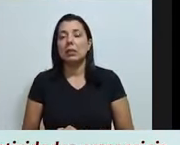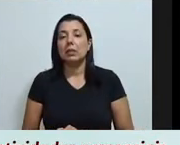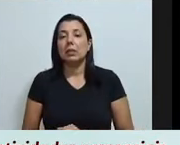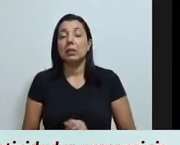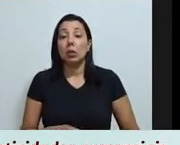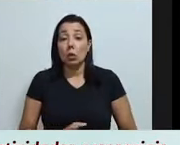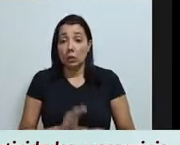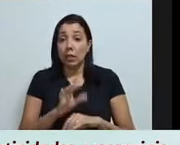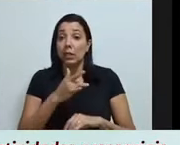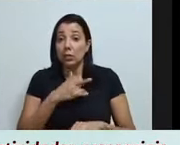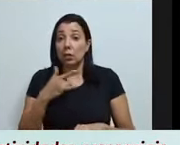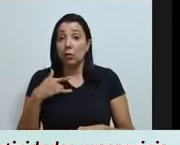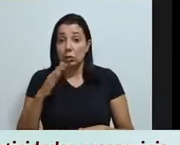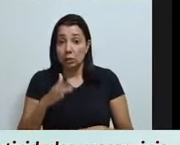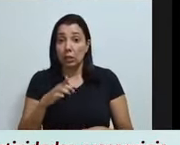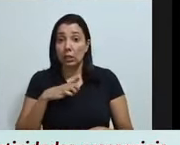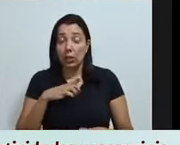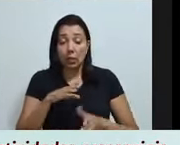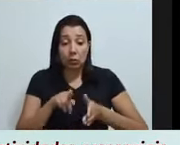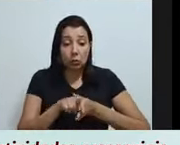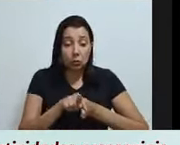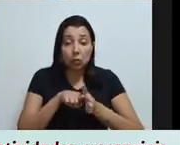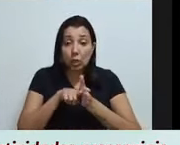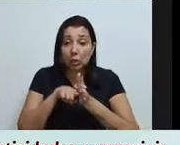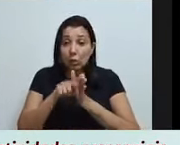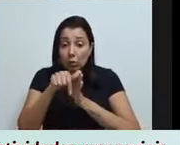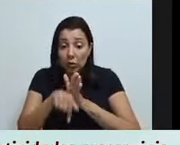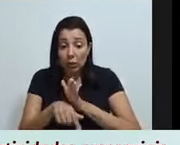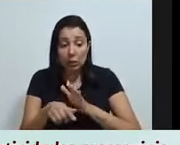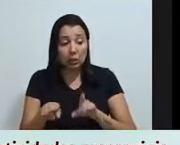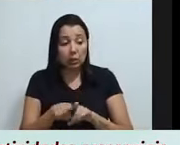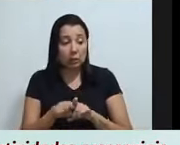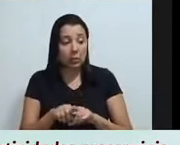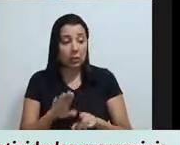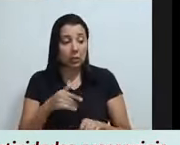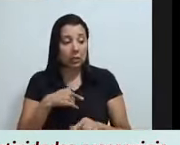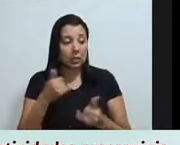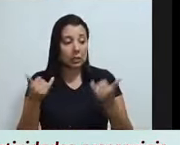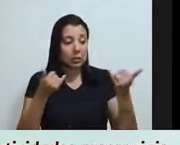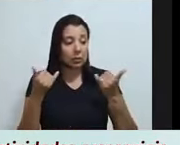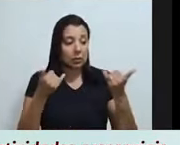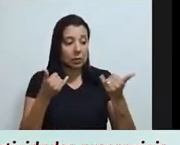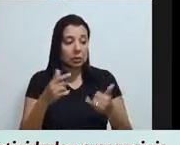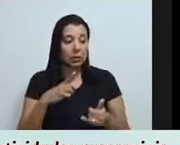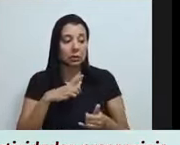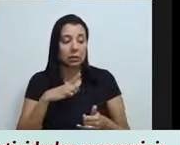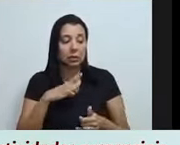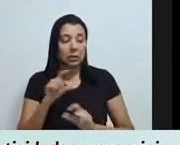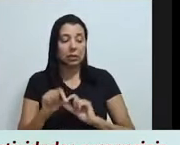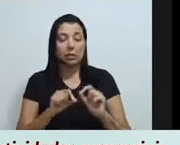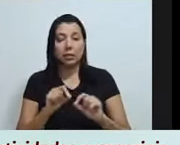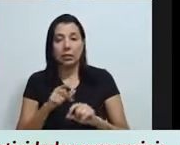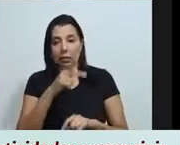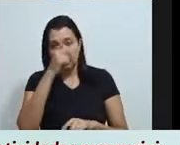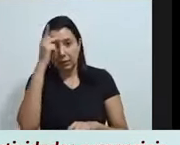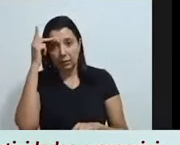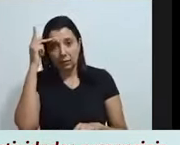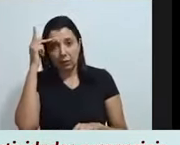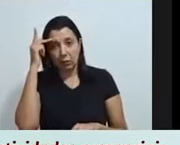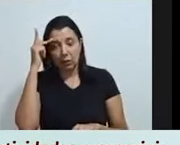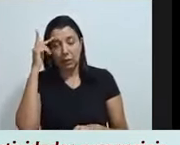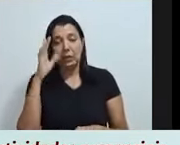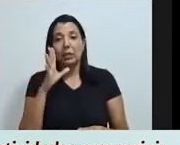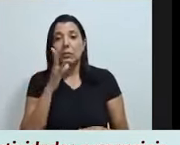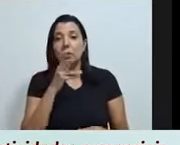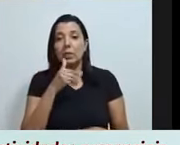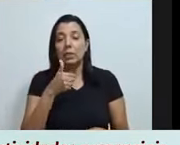um diagnóstico aqui, né? As informações que eu tenho é que as pessoas estão demorando 10 dias hoje para se conseguir